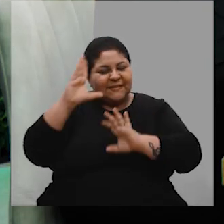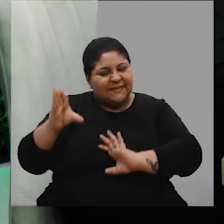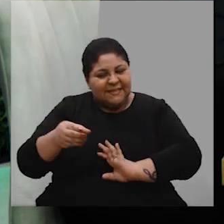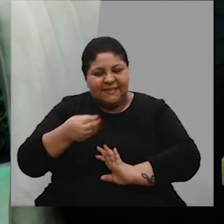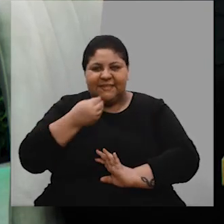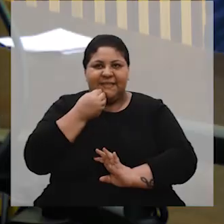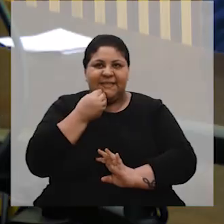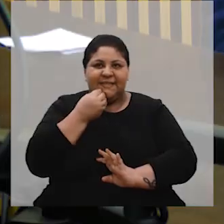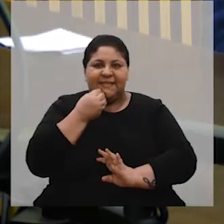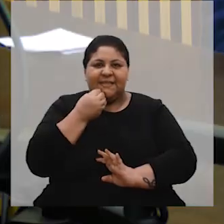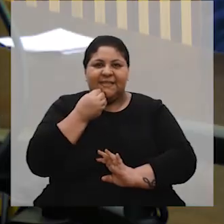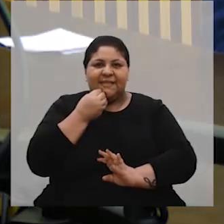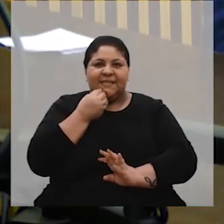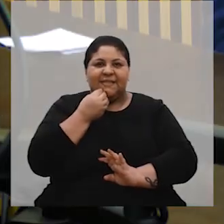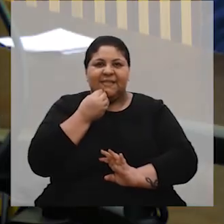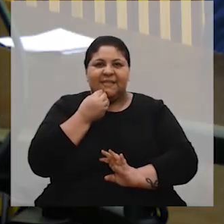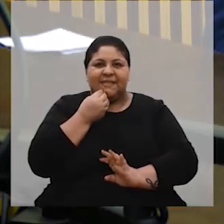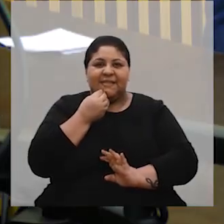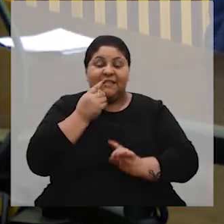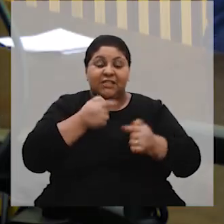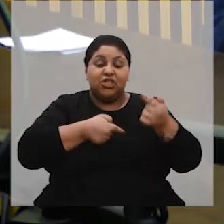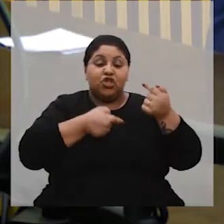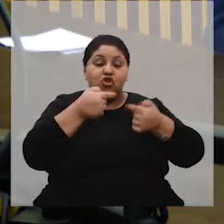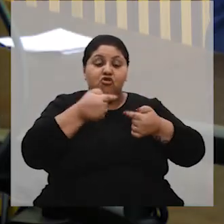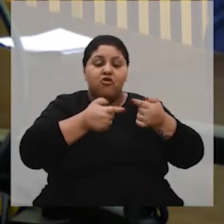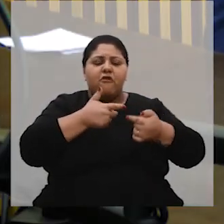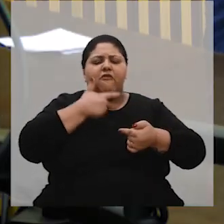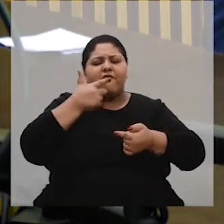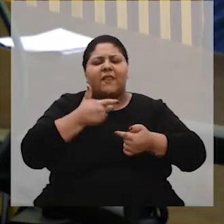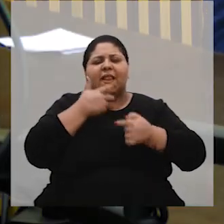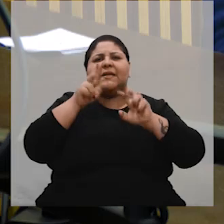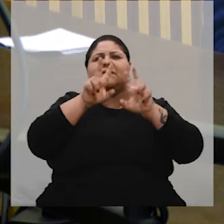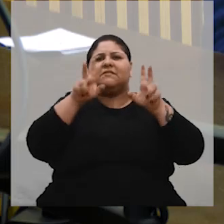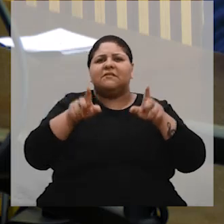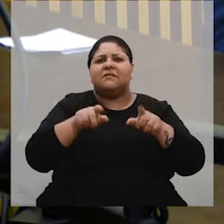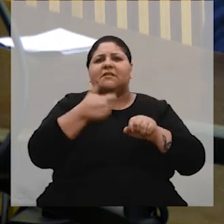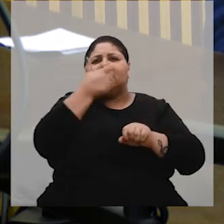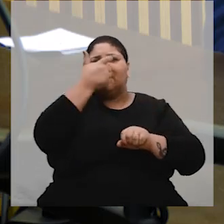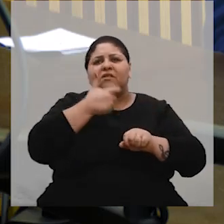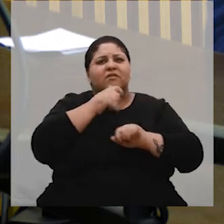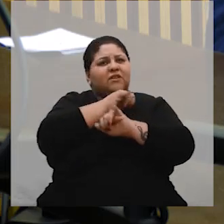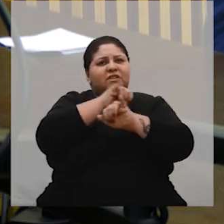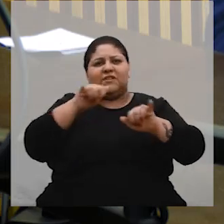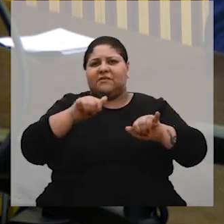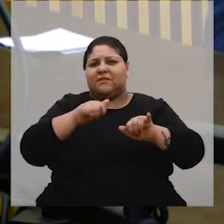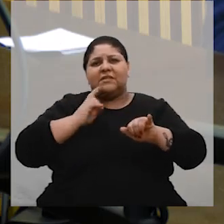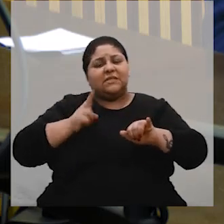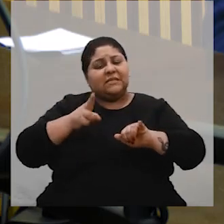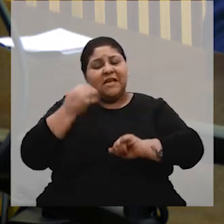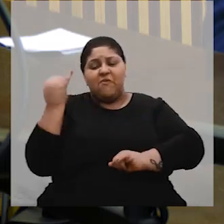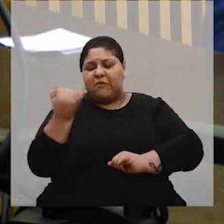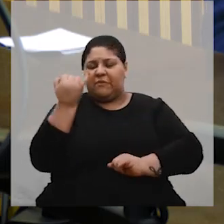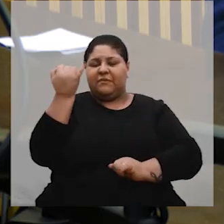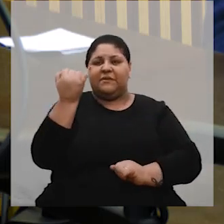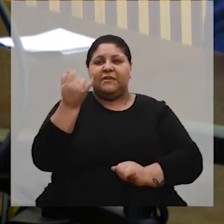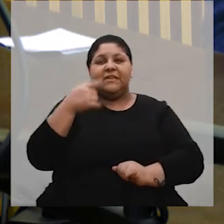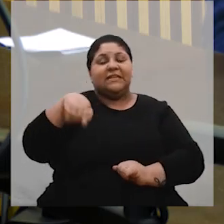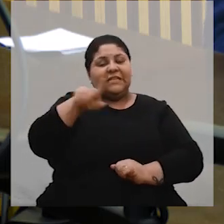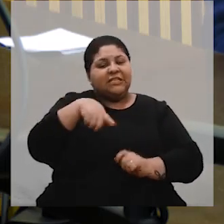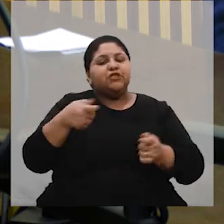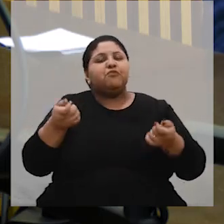pela oportunidade da gente rebater, né? E falar muito nesse assunto, porque eu acho que a informação nunca é demais e a